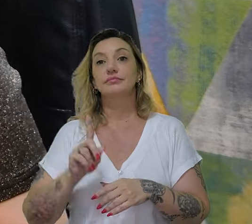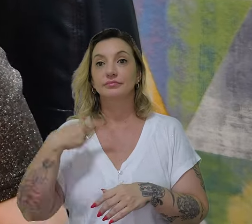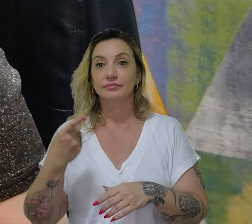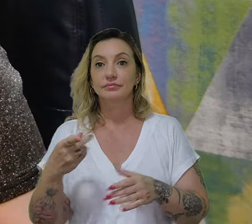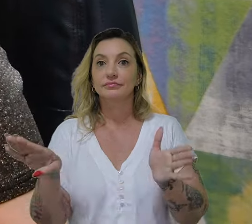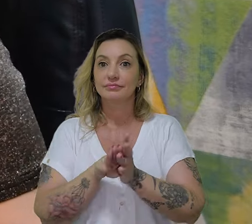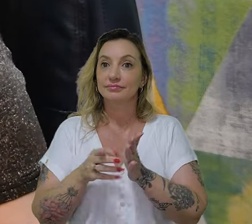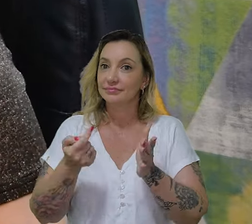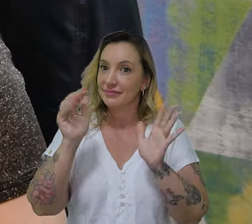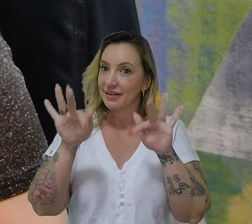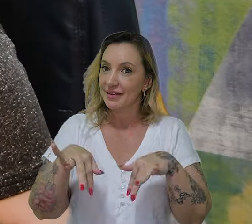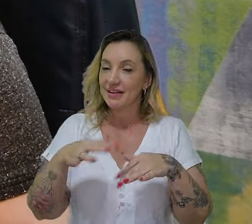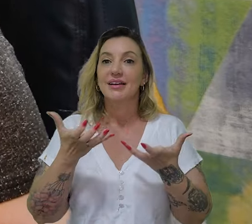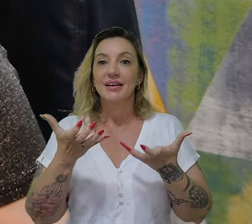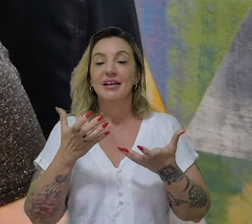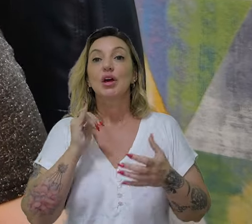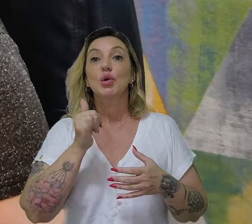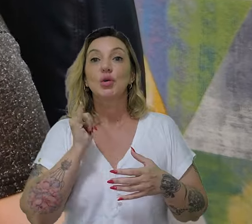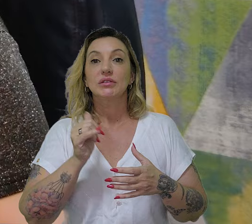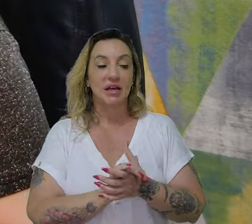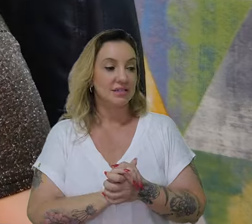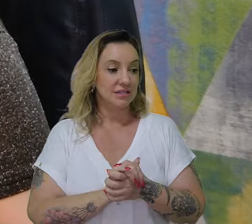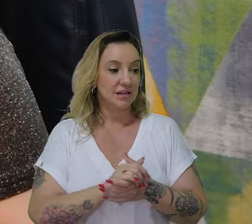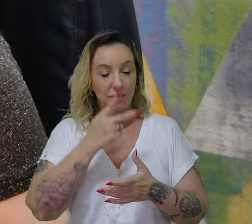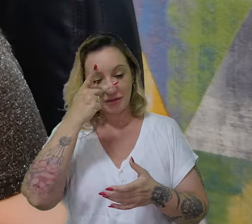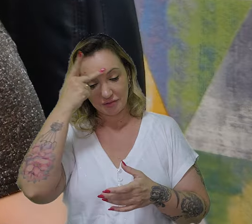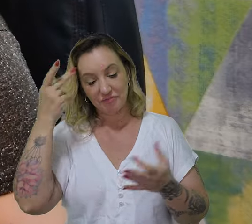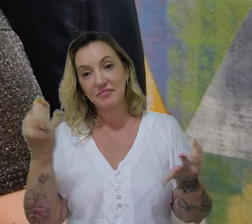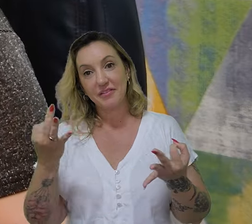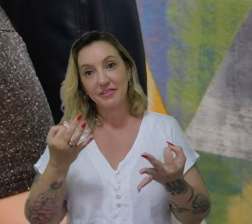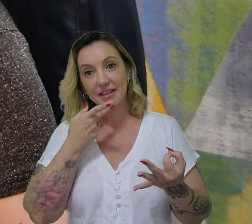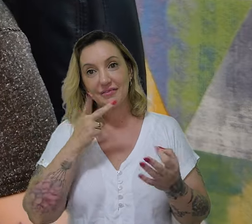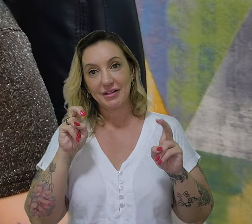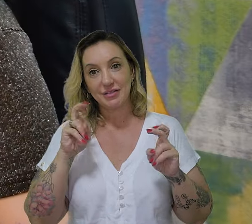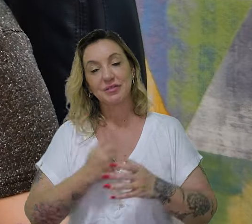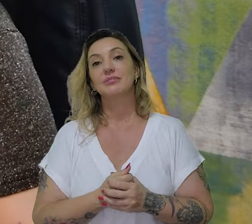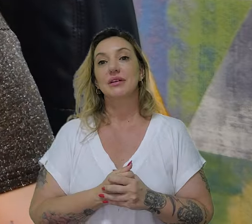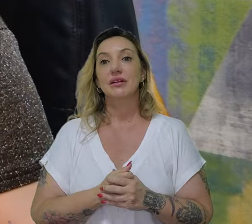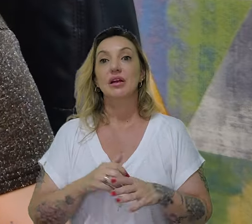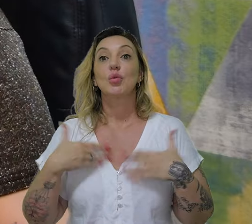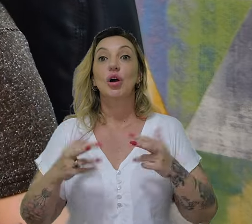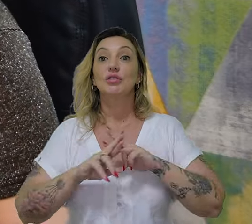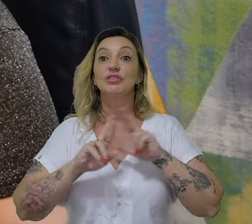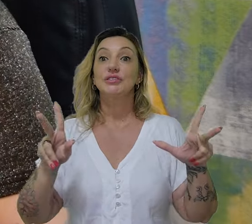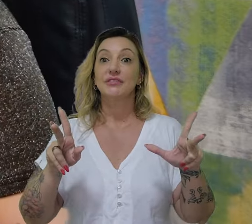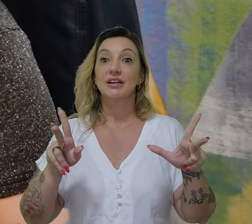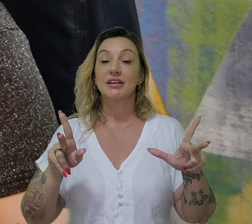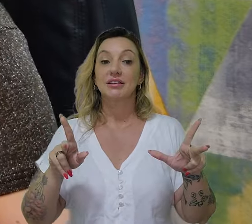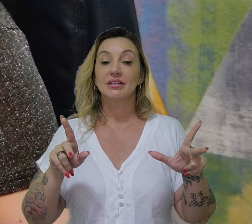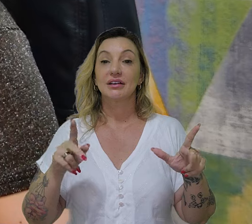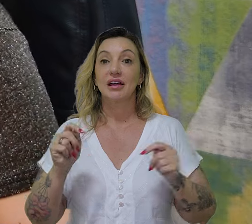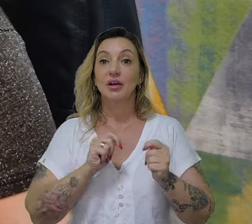tá chegando no final eu queria que você Contasse eu a acho que você é a pessoa perfeita assim para falar sobre isso qual diferença você vê entre a